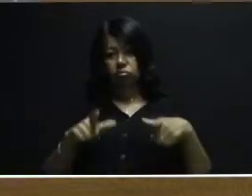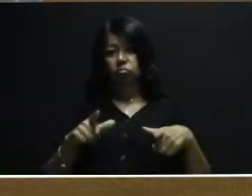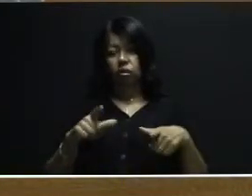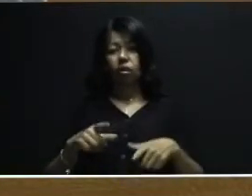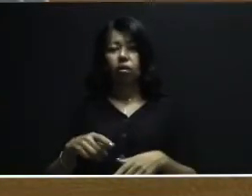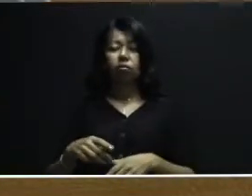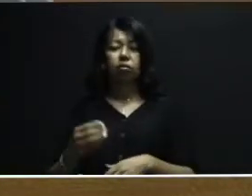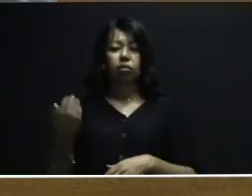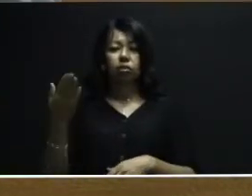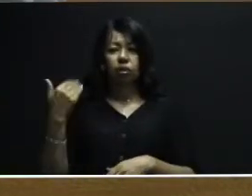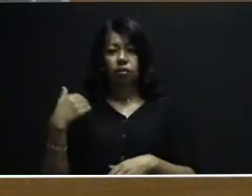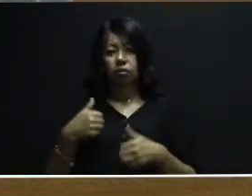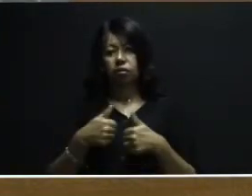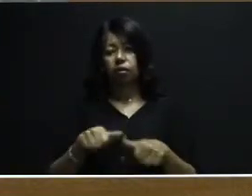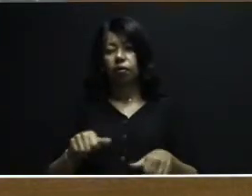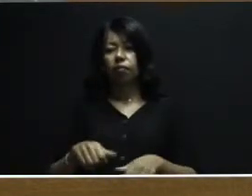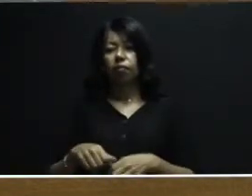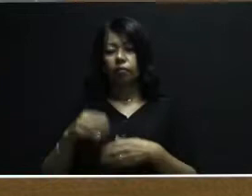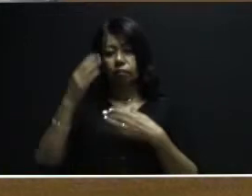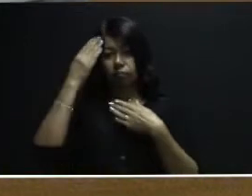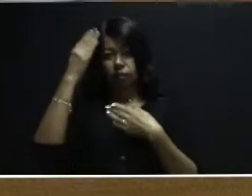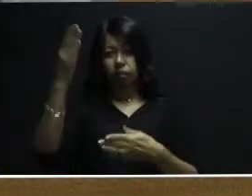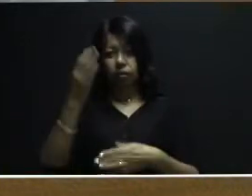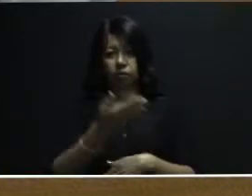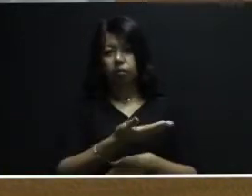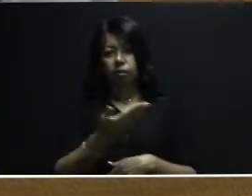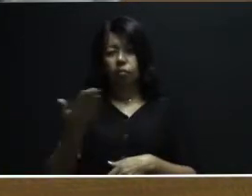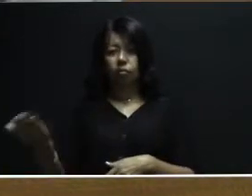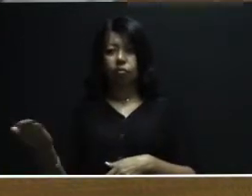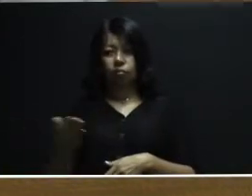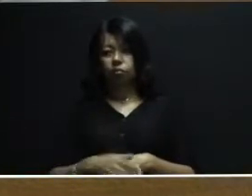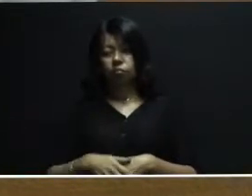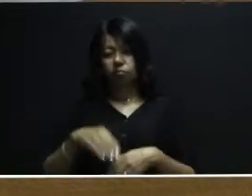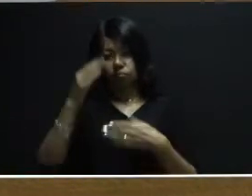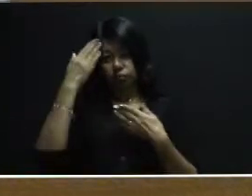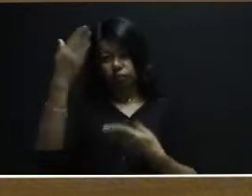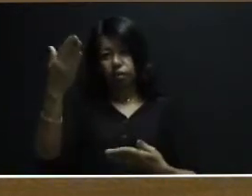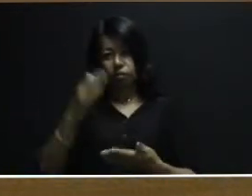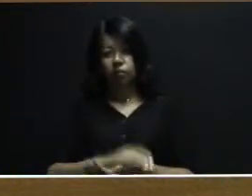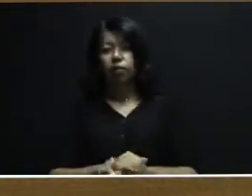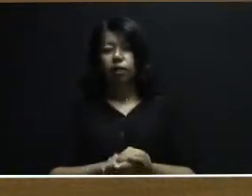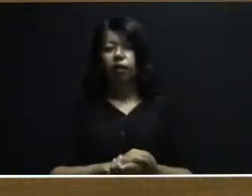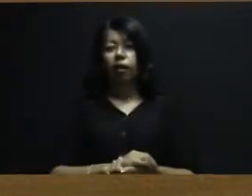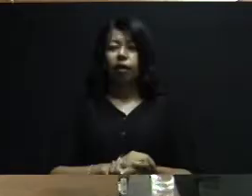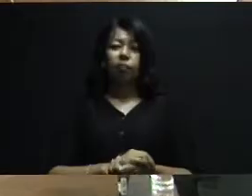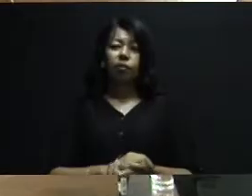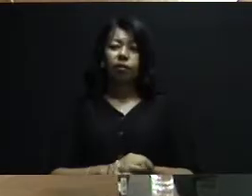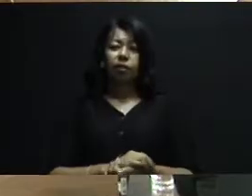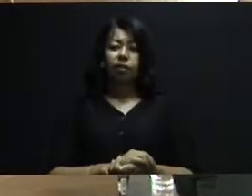deixado. Muito obrigado a todos. Eu agradeço.